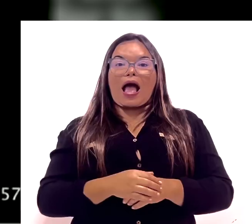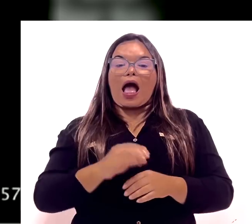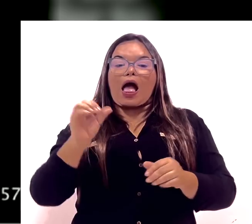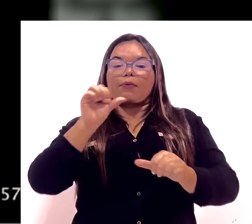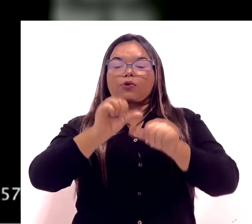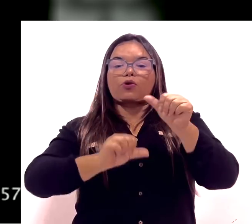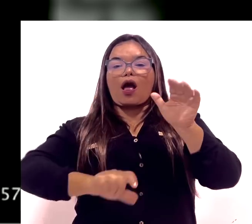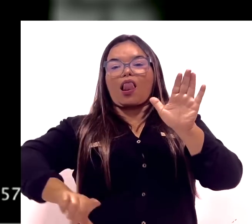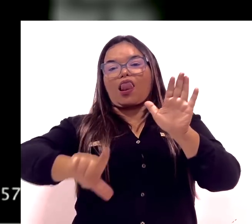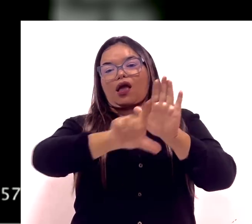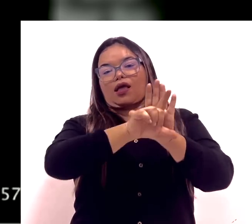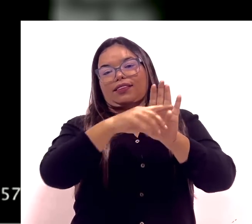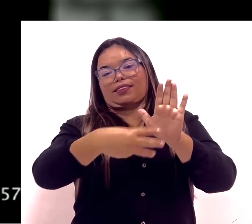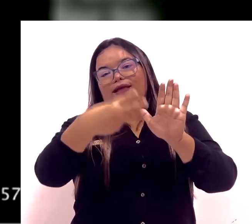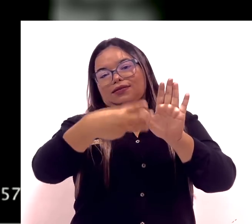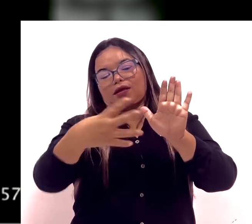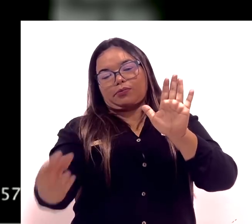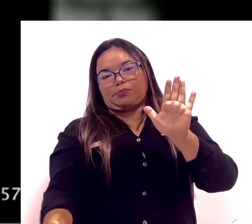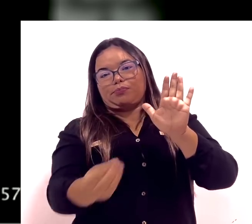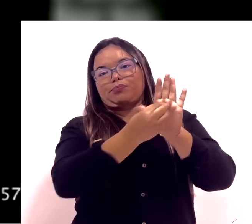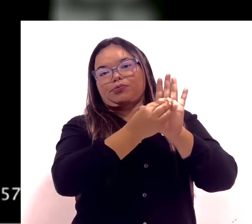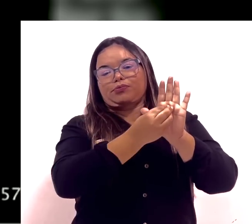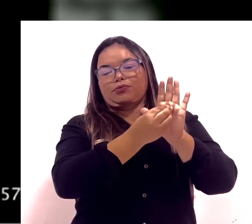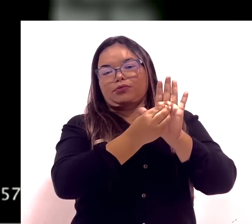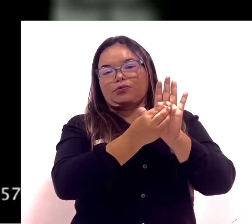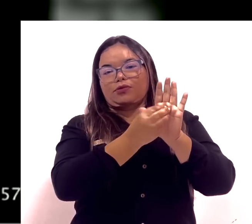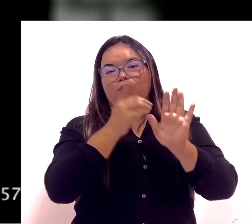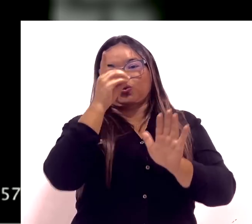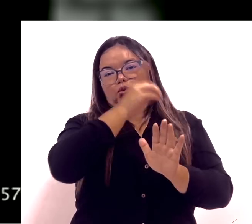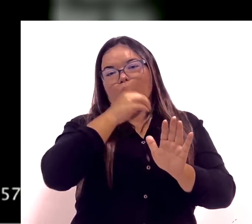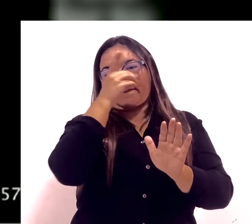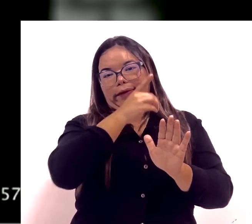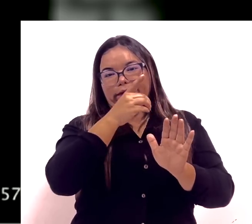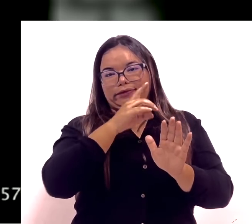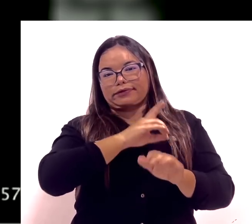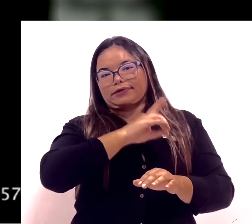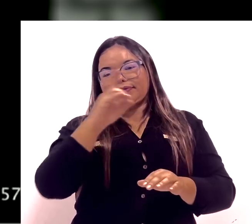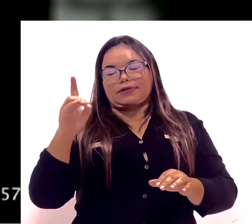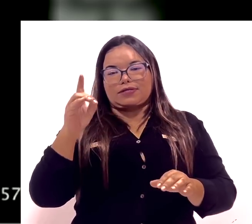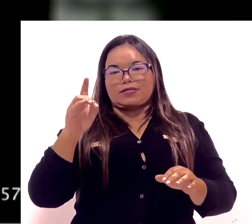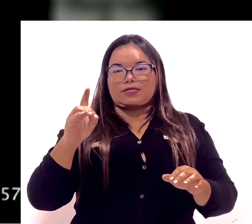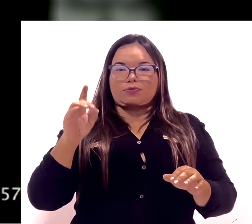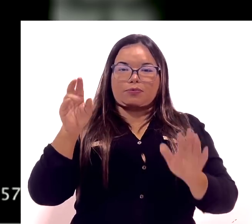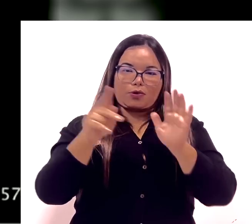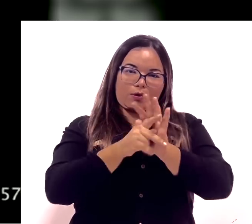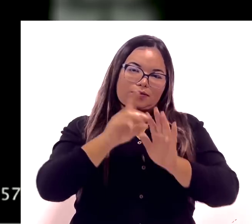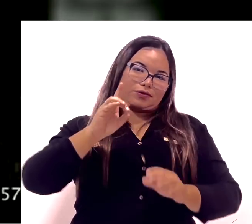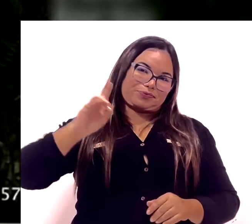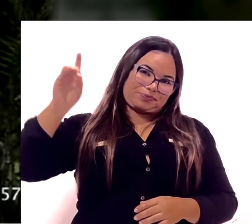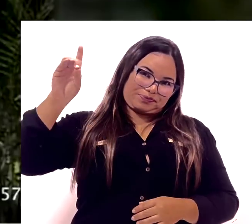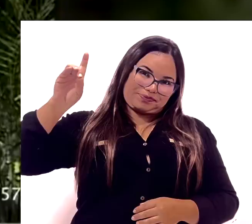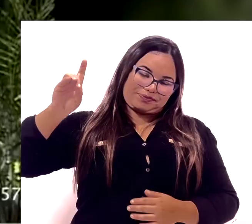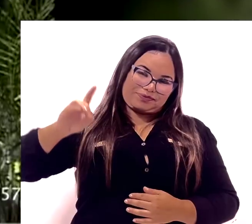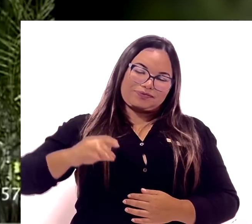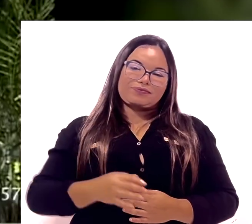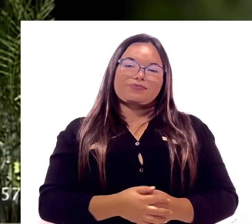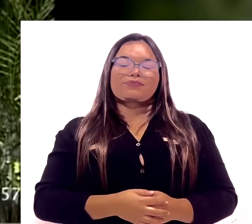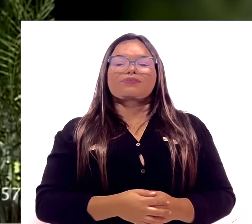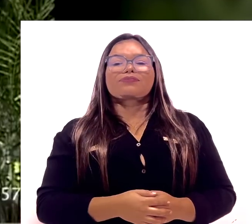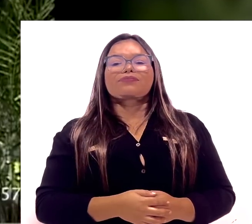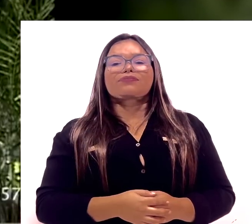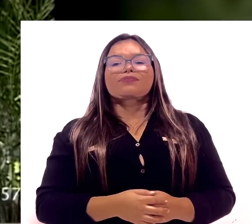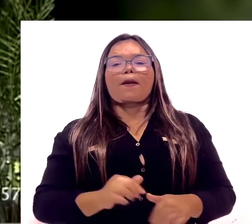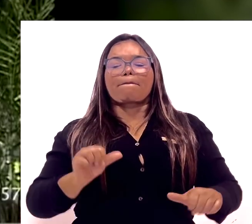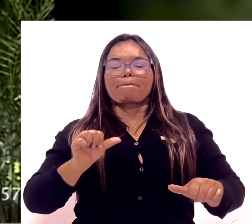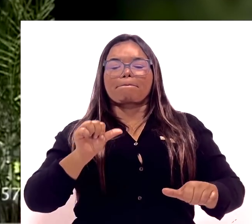o segundo já se tinha tirado como dia a ser guardado como dia do Senhor. Então eles mudaram